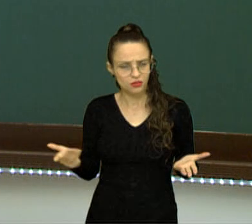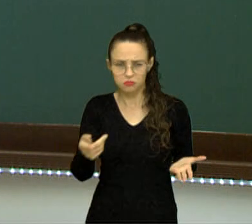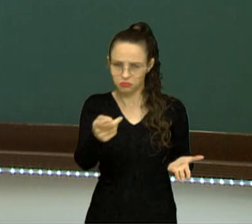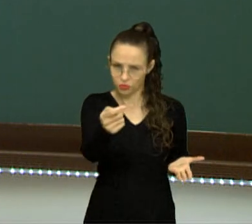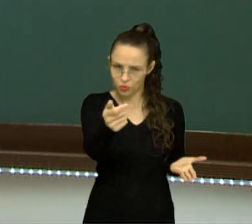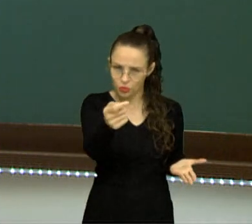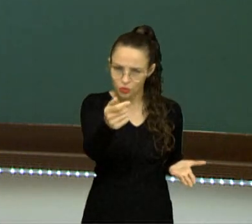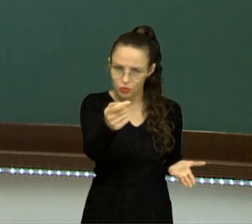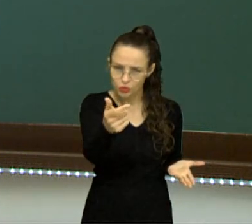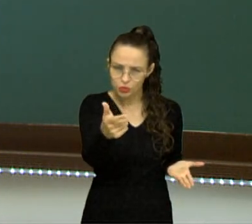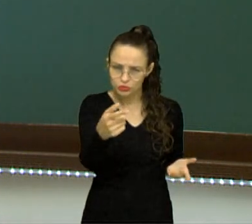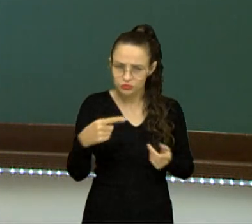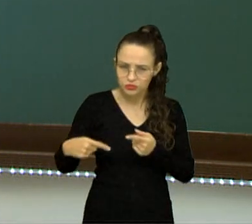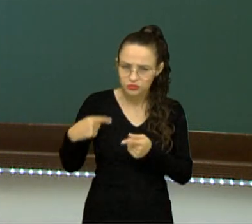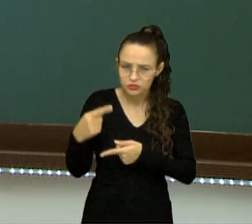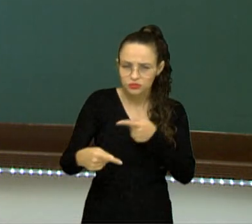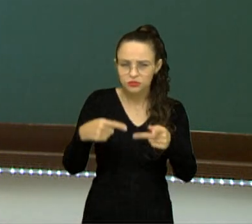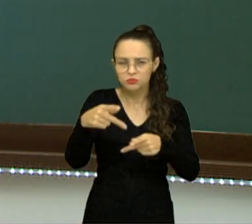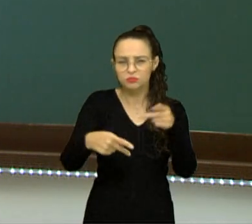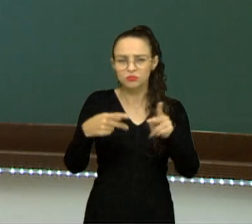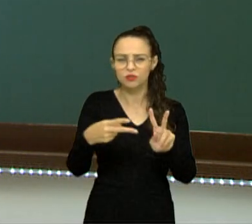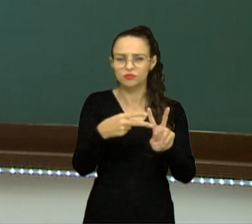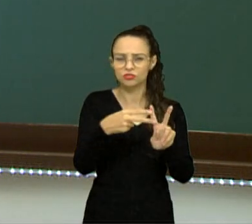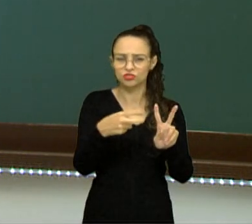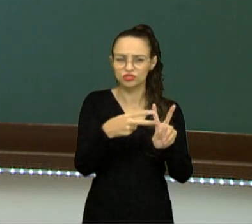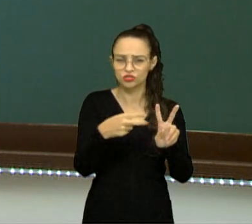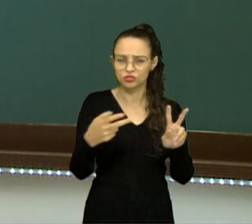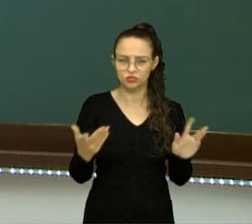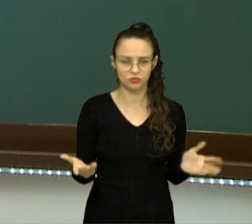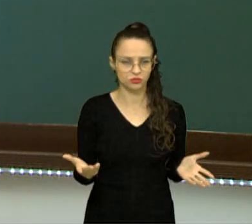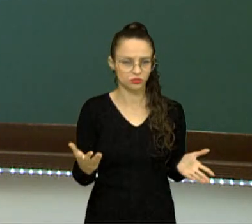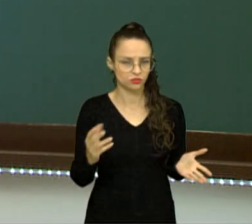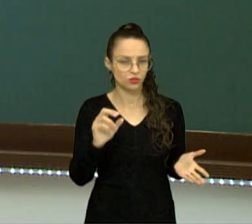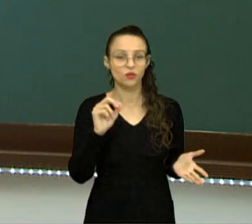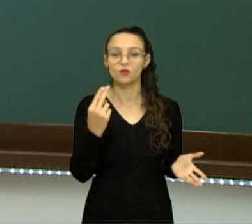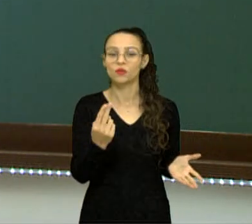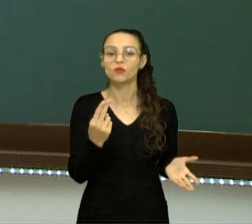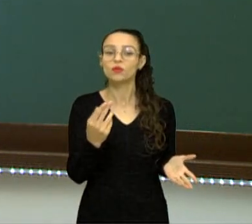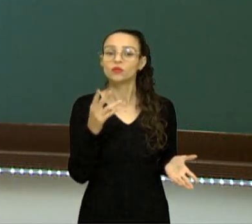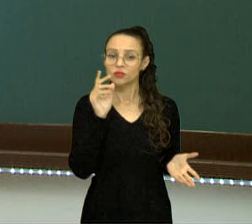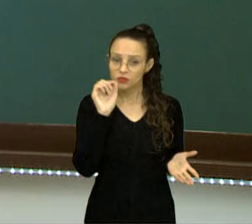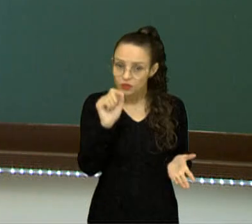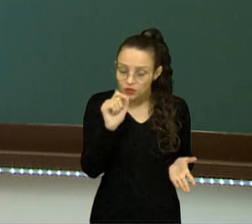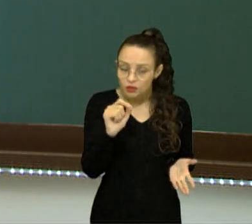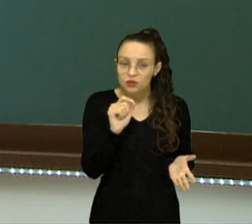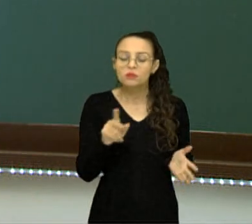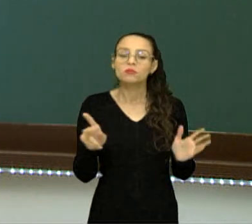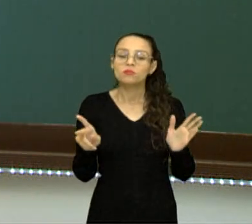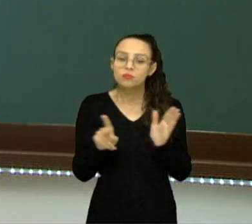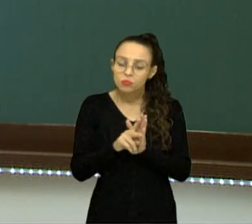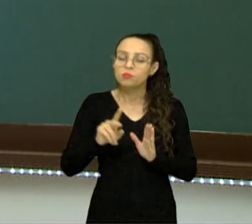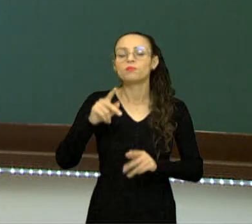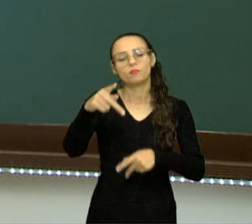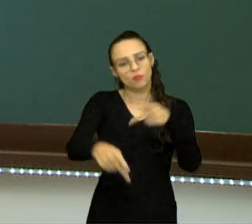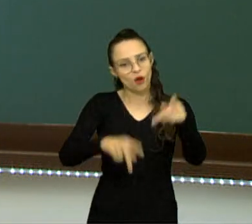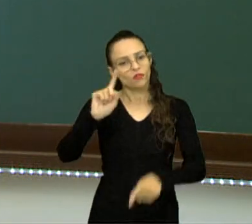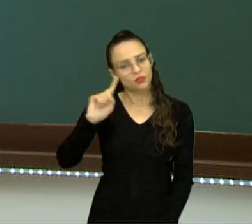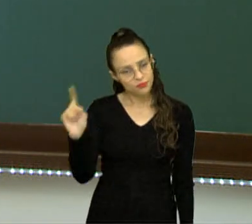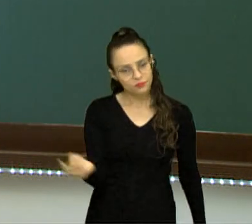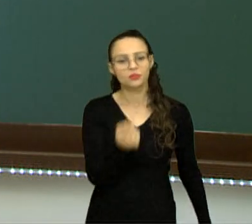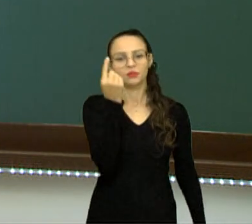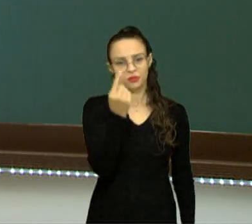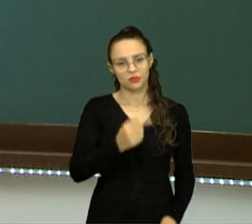Poucas pessoas descendentes de indígenas, né? Ou, de melhor, usando o termo, povos